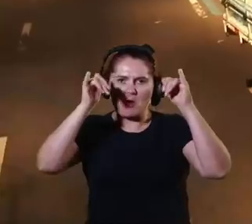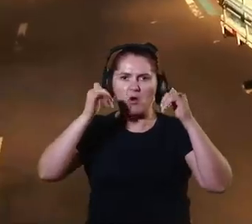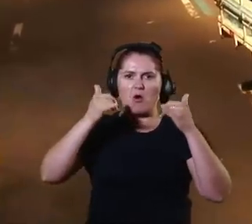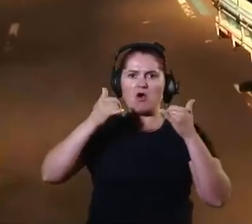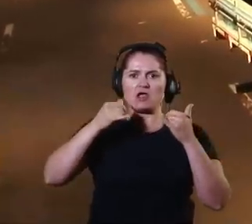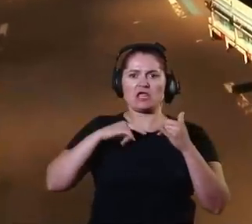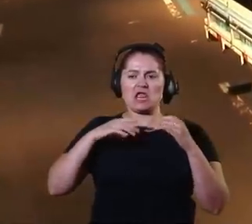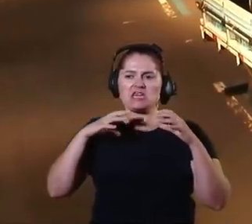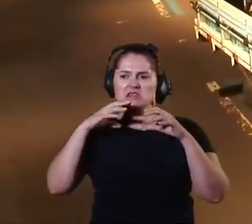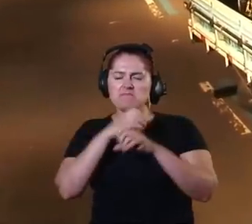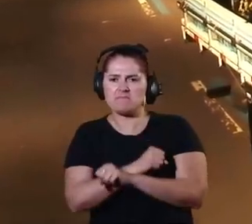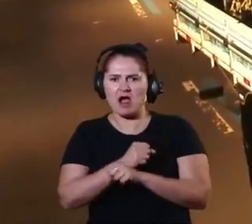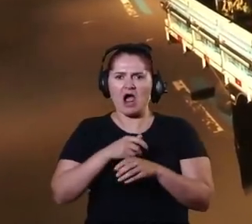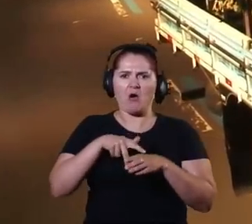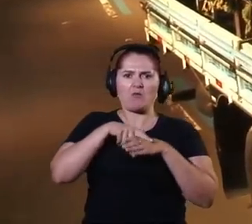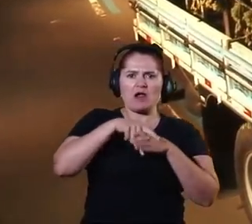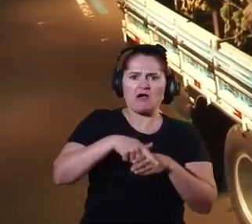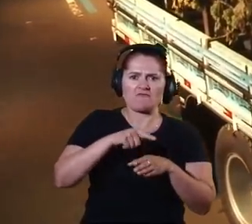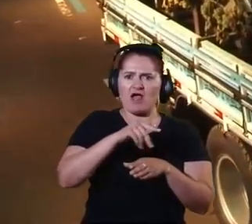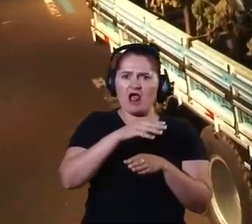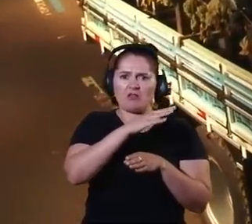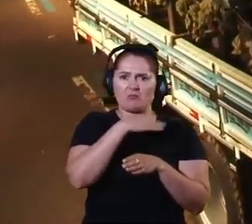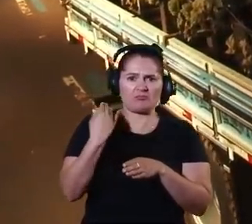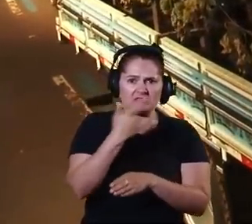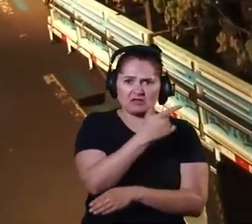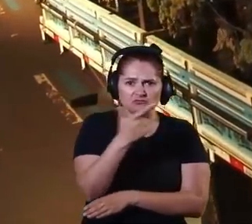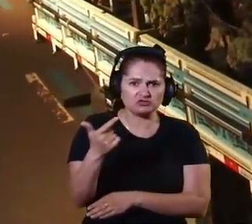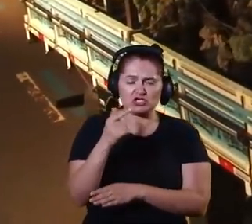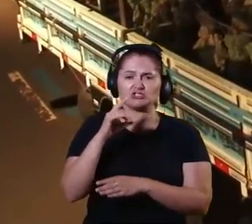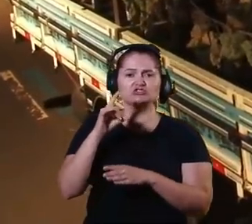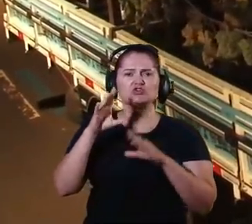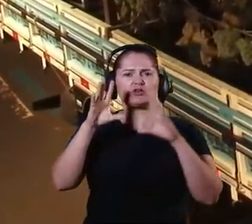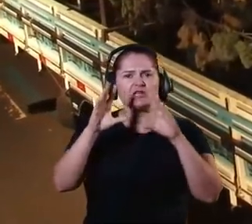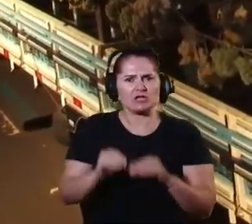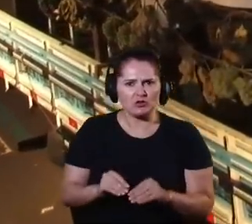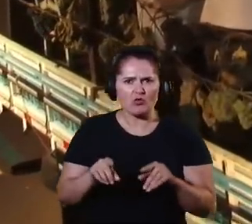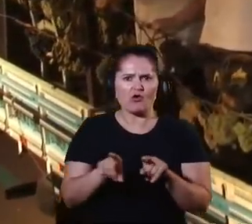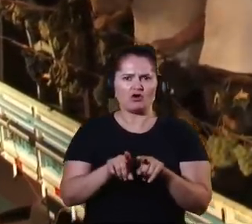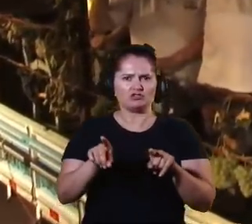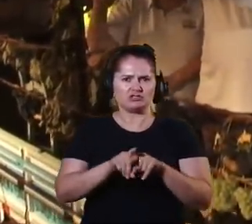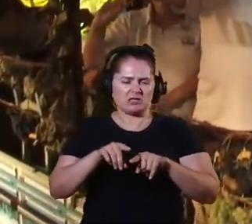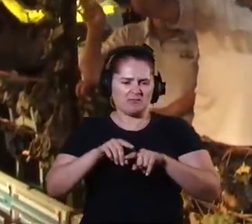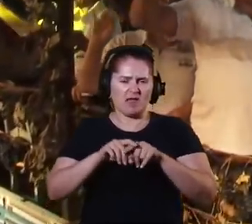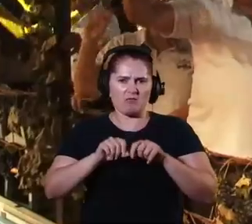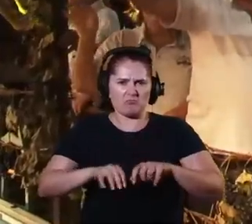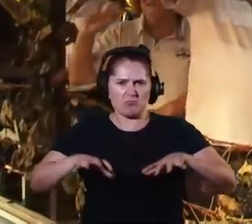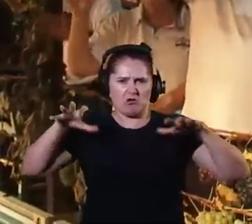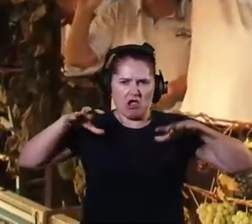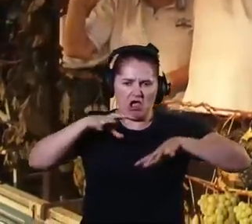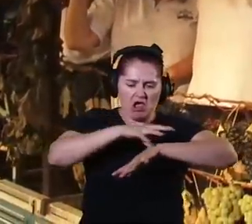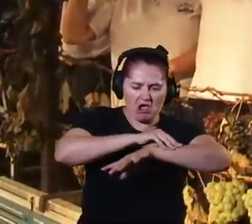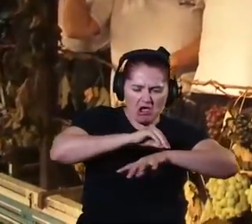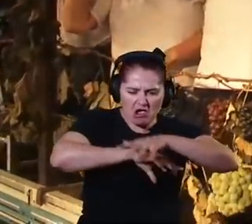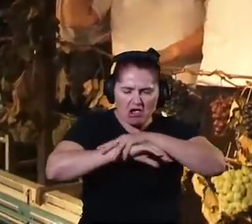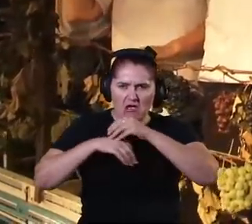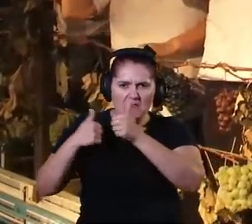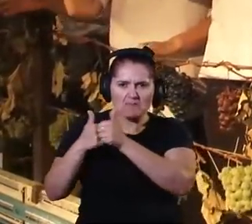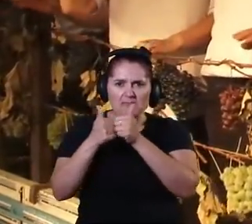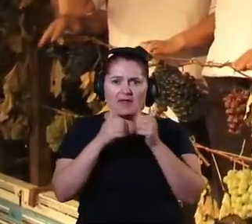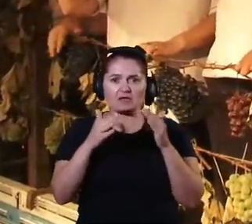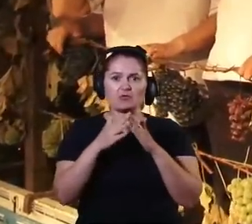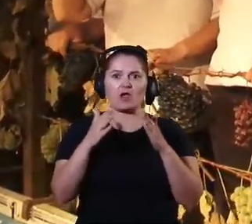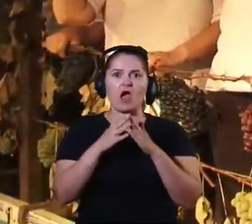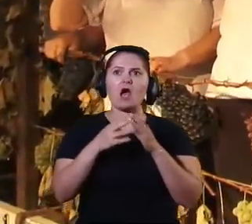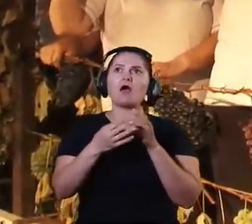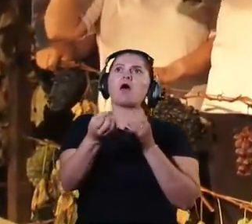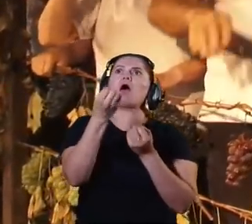bicho assim, que a mula era uma mula sem cabeça que aparecia de noite, o lobisomem vinha rondar as casas, né, e então assim por diante. Sim, dava